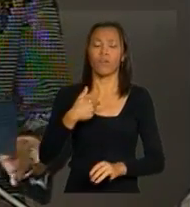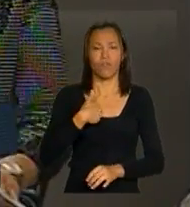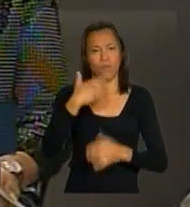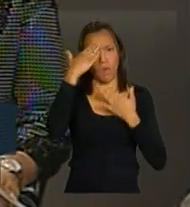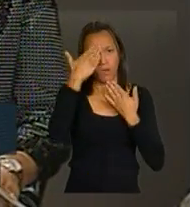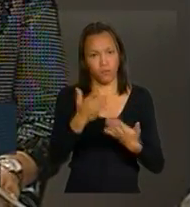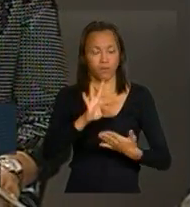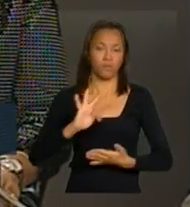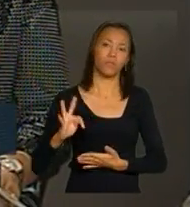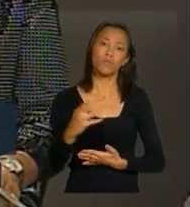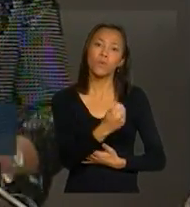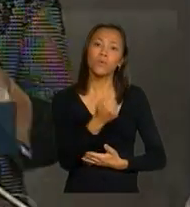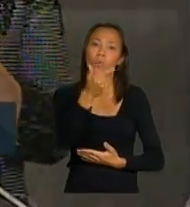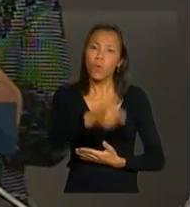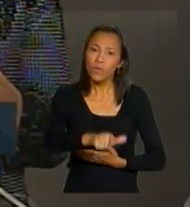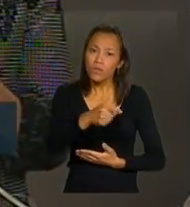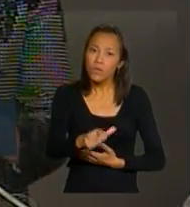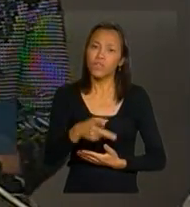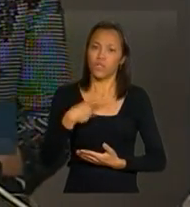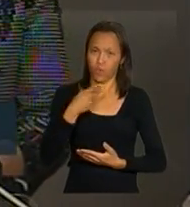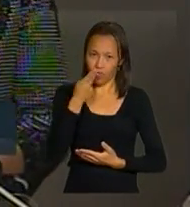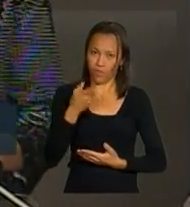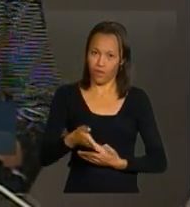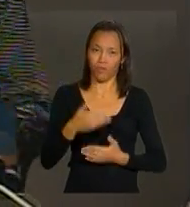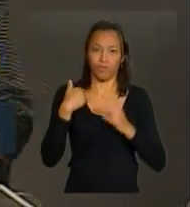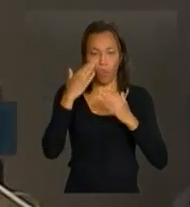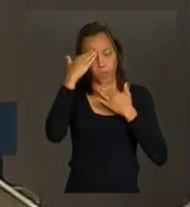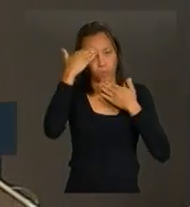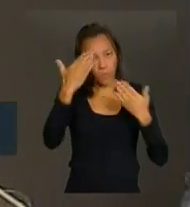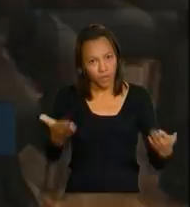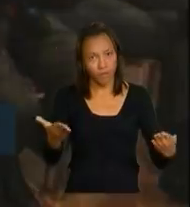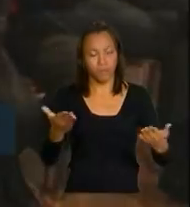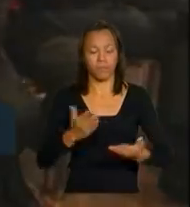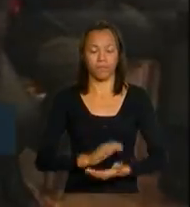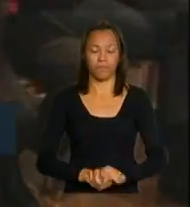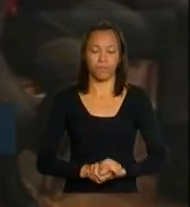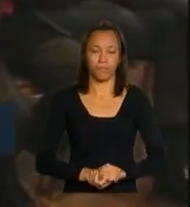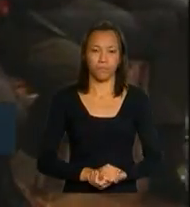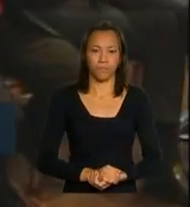e, mais uma vez, digo da minha honra de estar aqui. Muito obrigada.